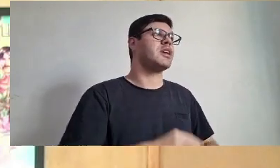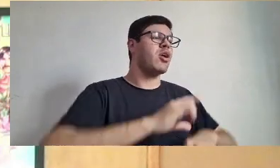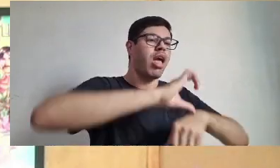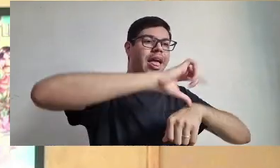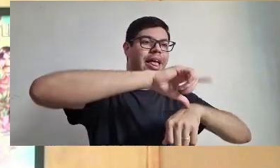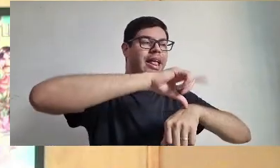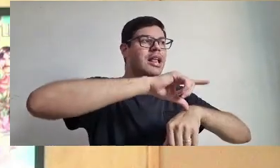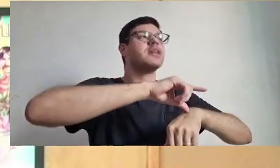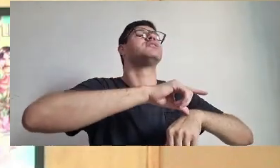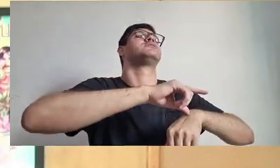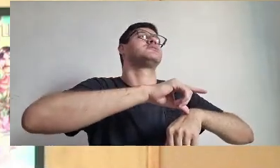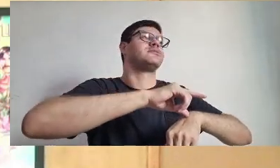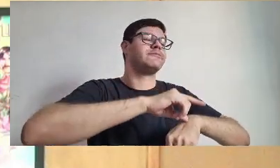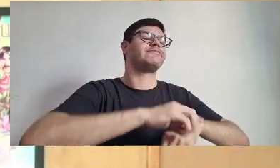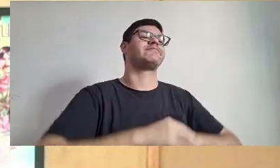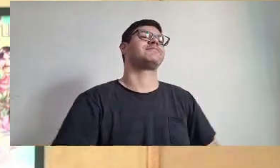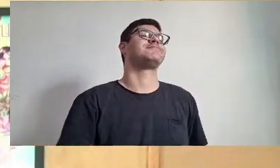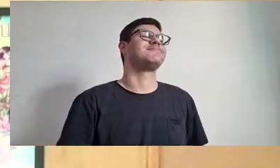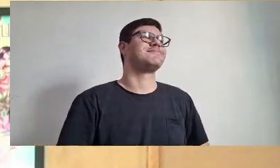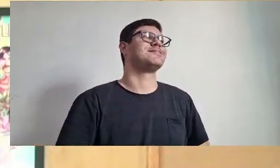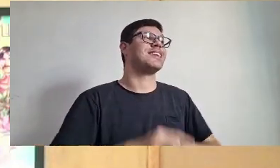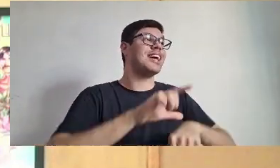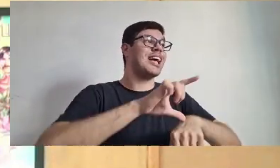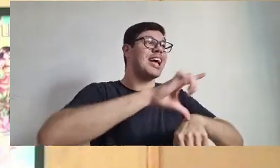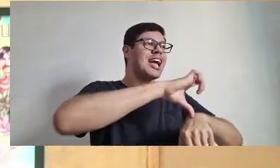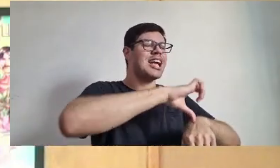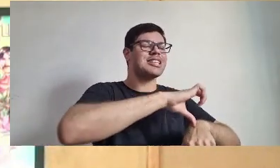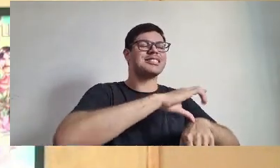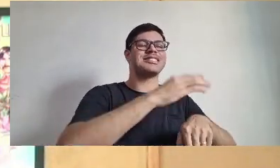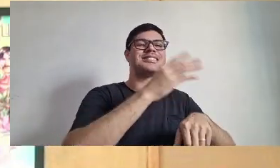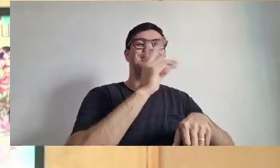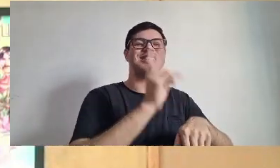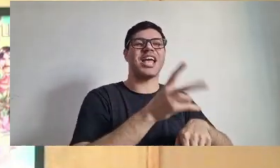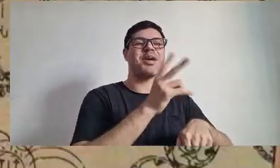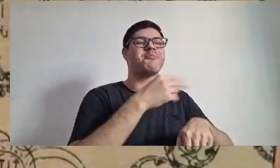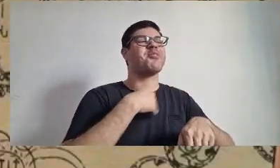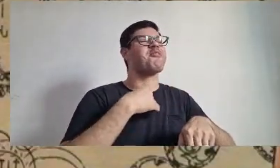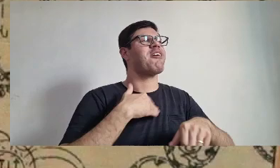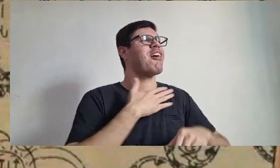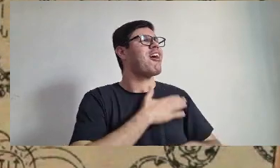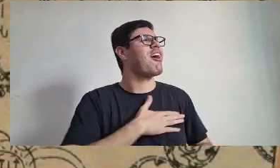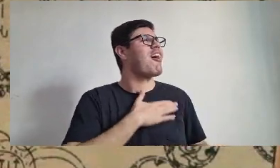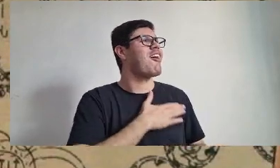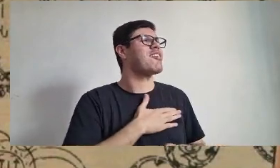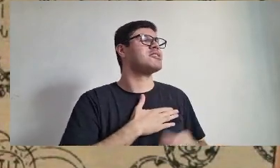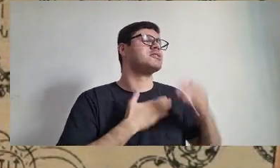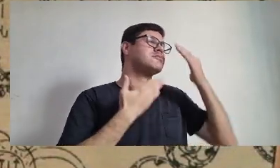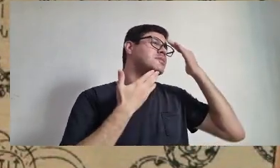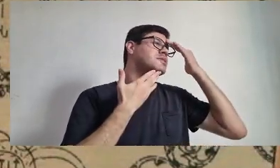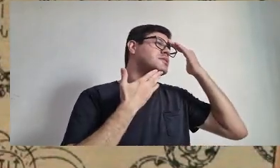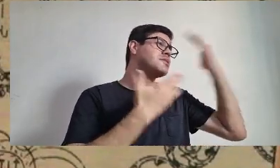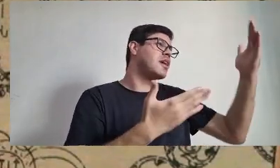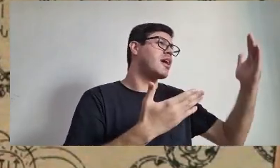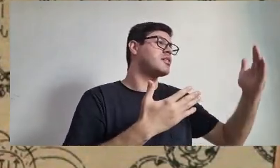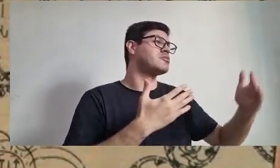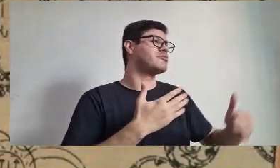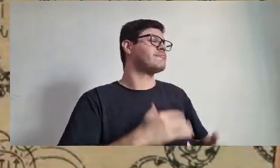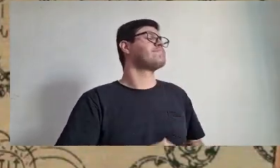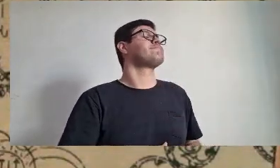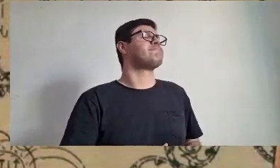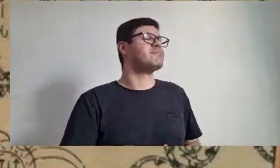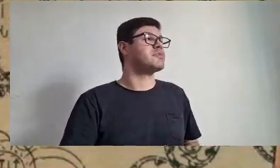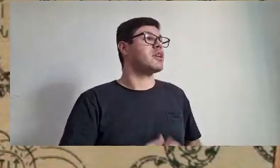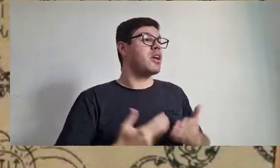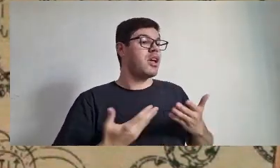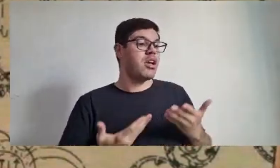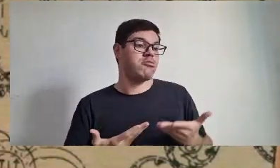no horário aqui, cheguei uns minutinhos antes. Isso. E agradeço de coração por me ter convidado.